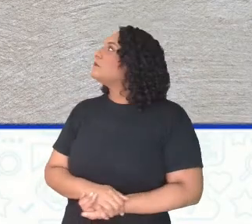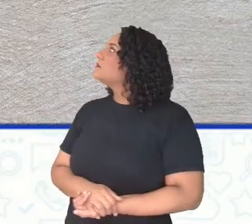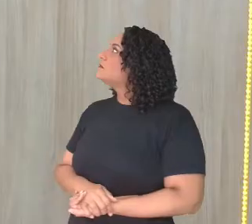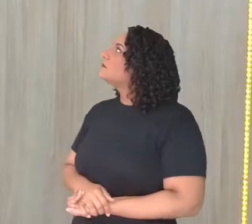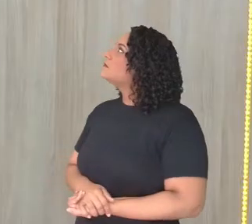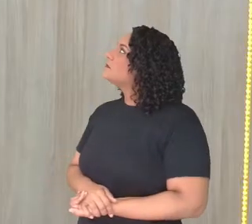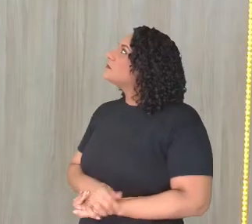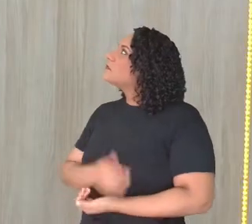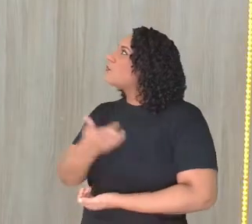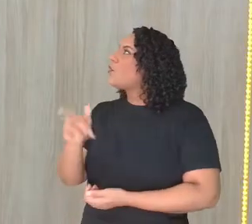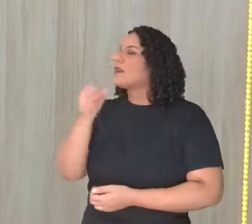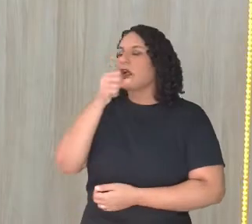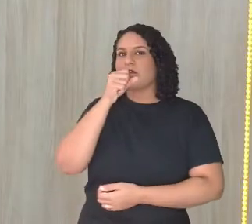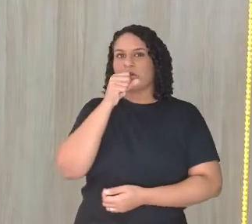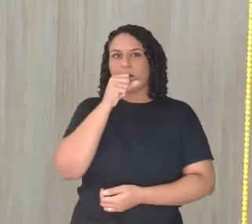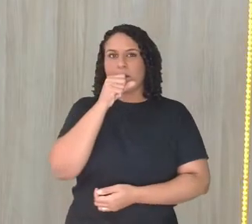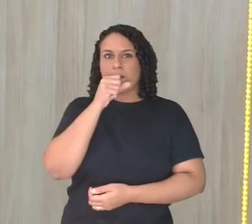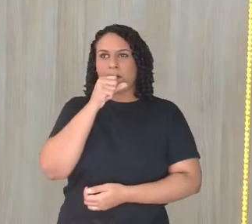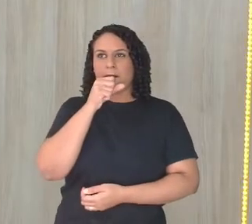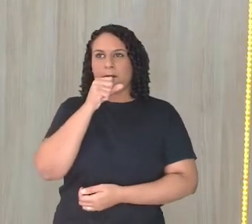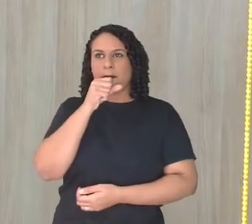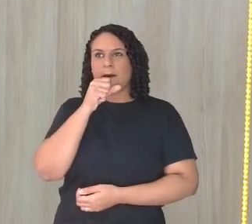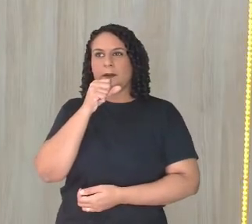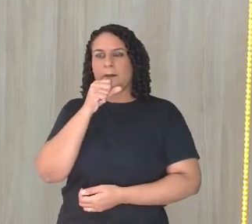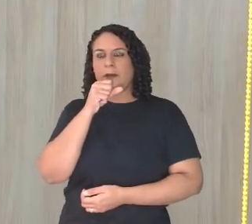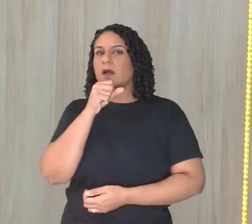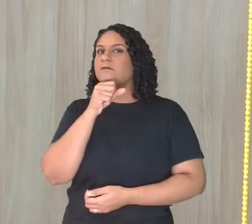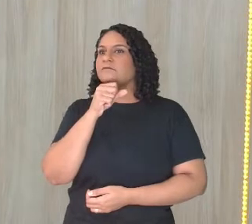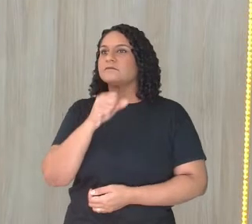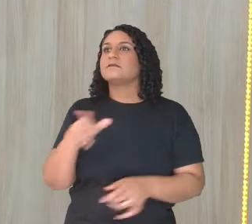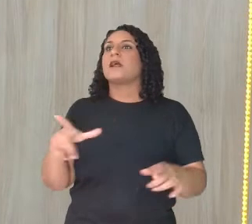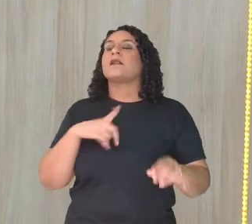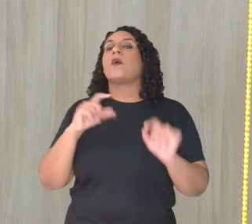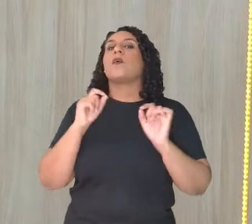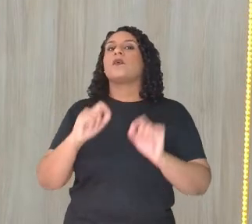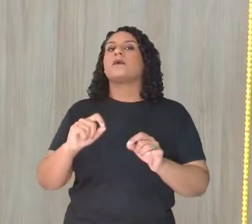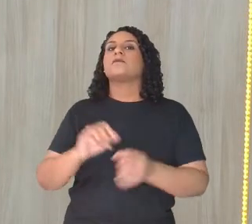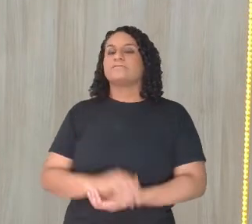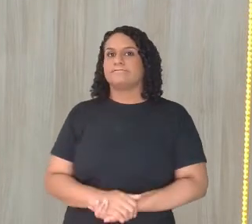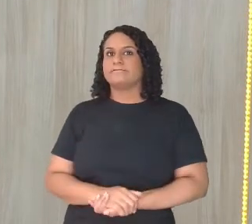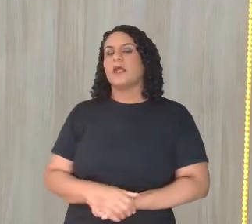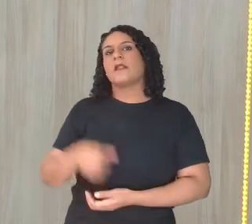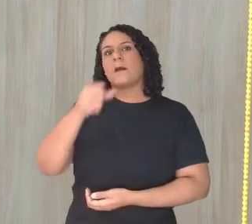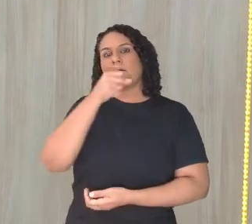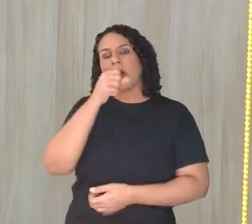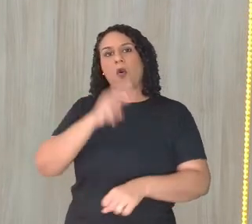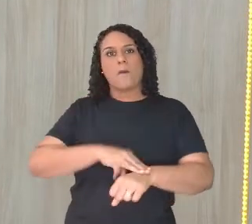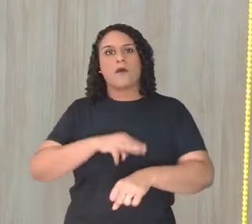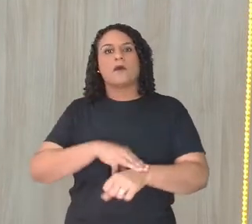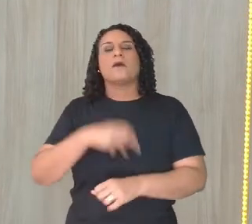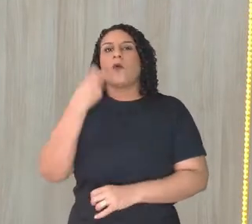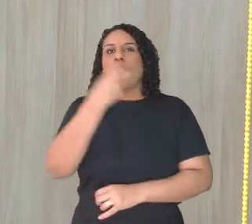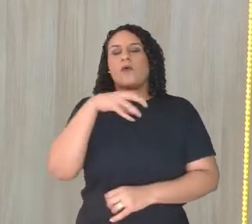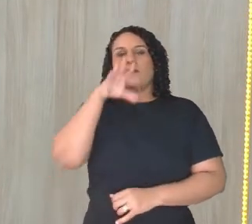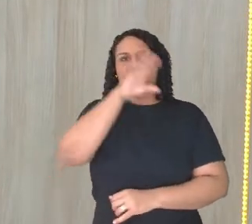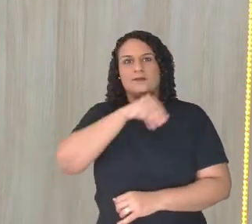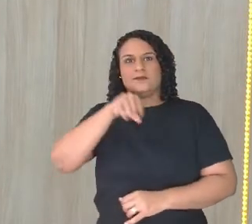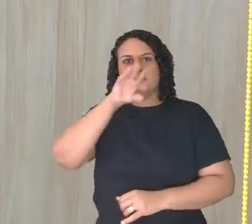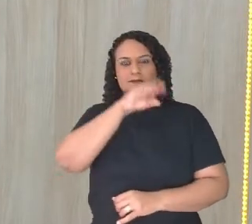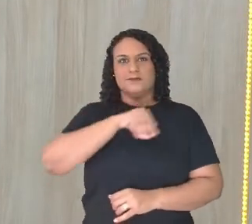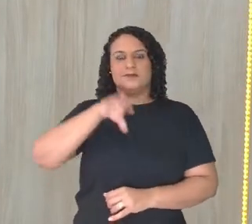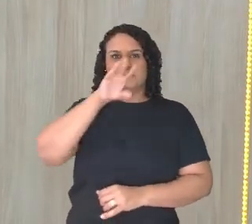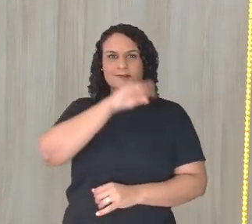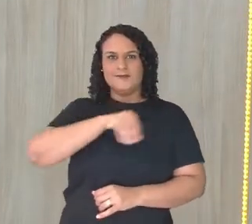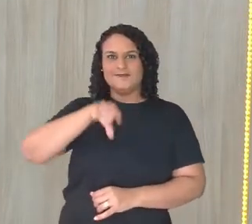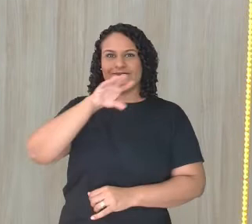está na pontinha, está falando essa pessoa aqui, que ela está com o lugar de fala, o turno de fala é dela. E esse turno